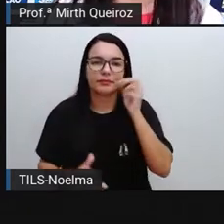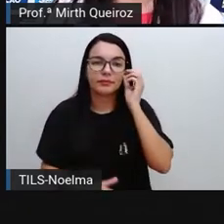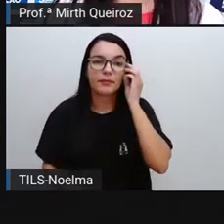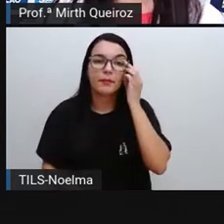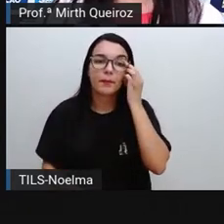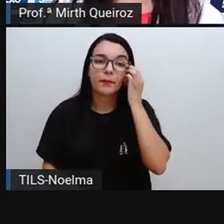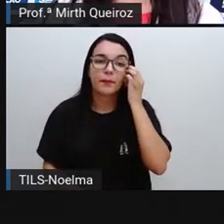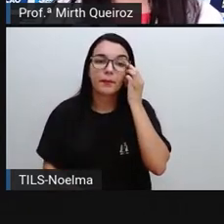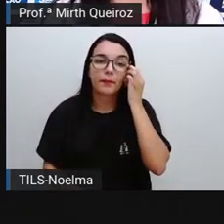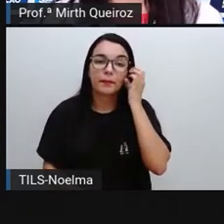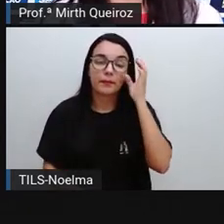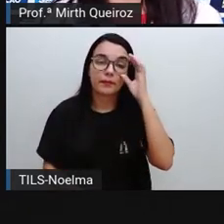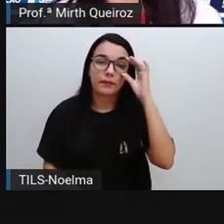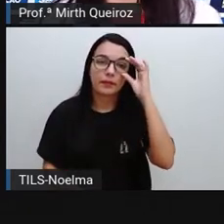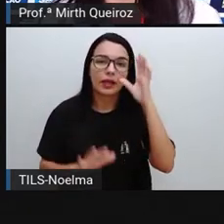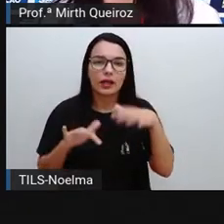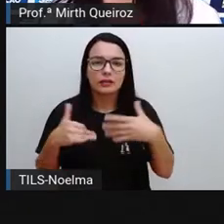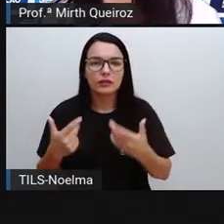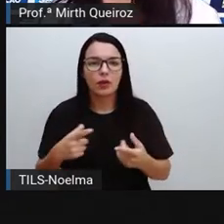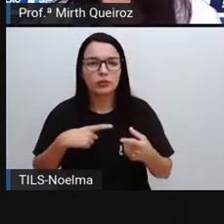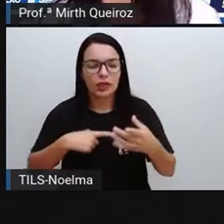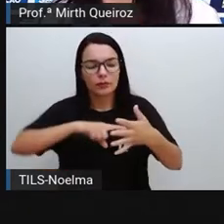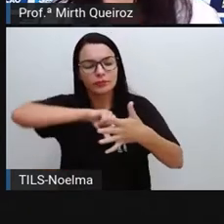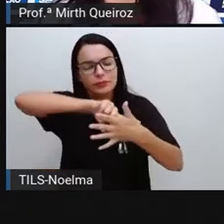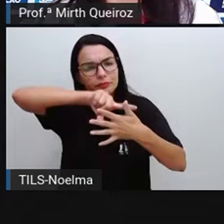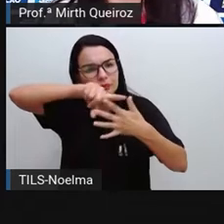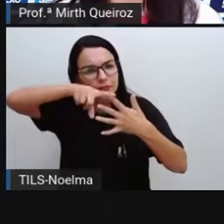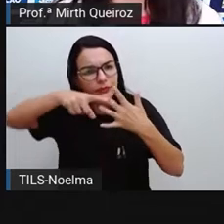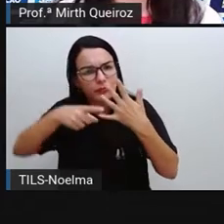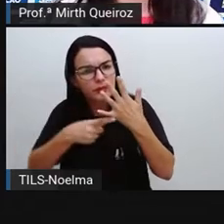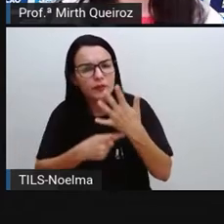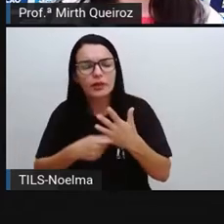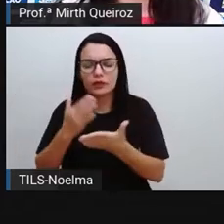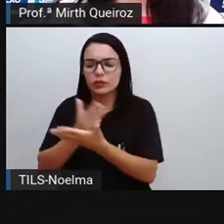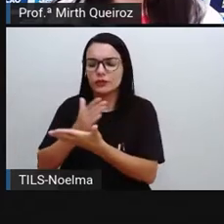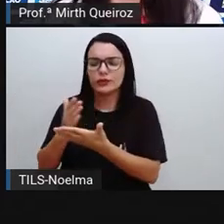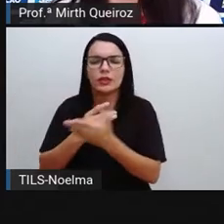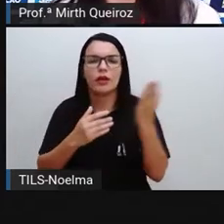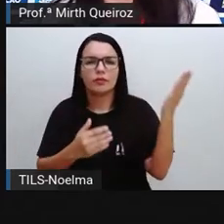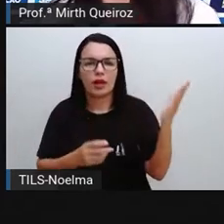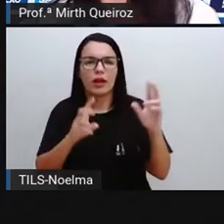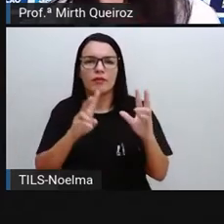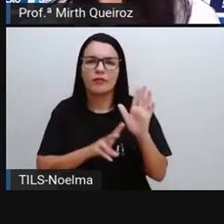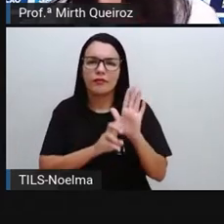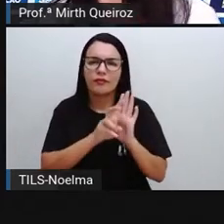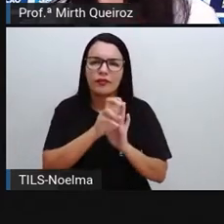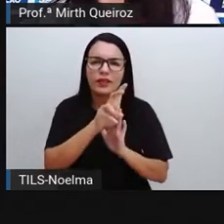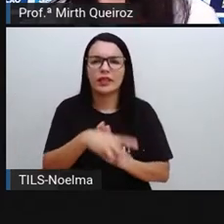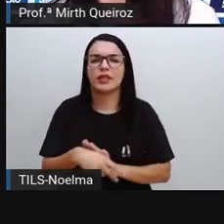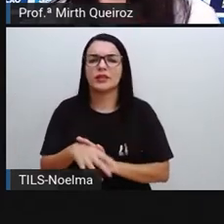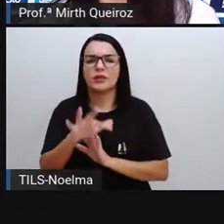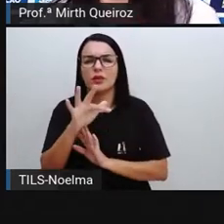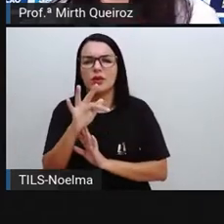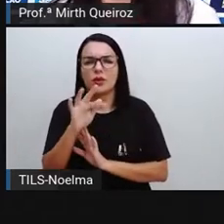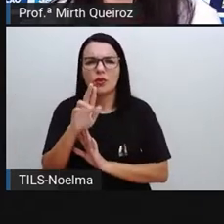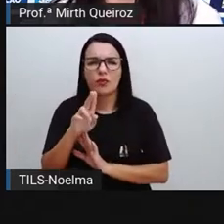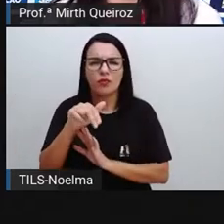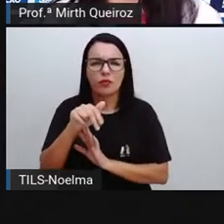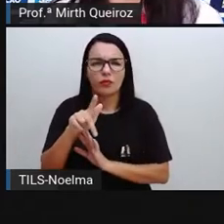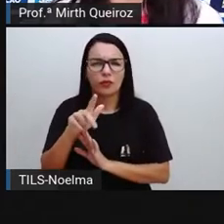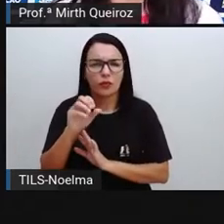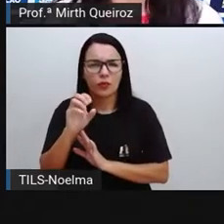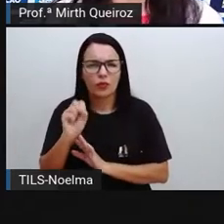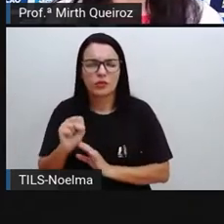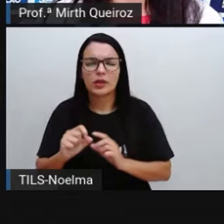doenças. E aí, esses micro-organismos, como eu disse para vocês, podem ser os vírus, fungos, bactérias, protozoários, e